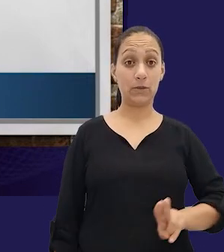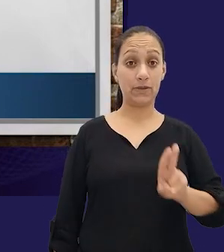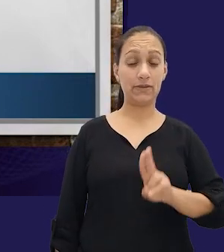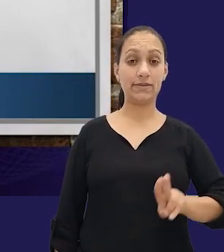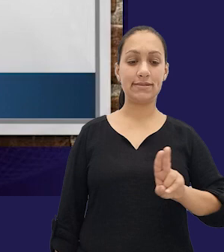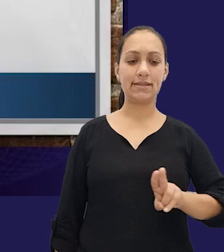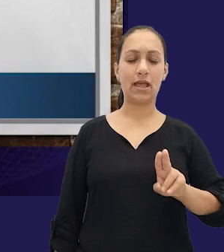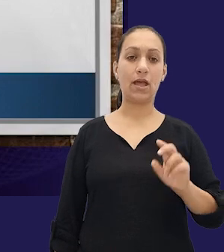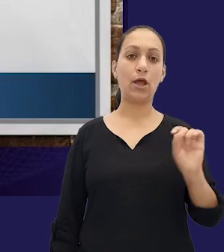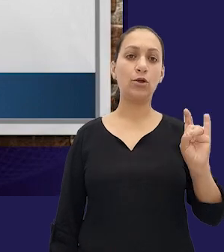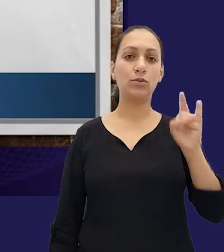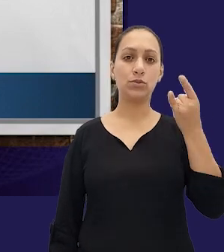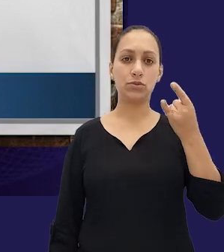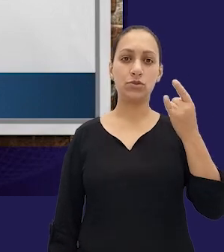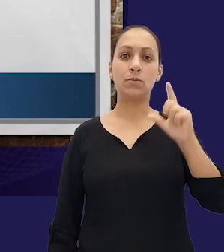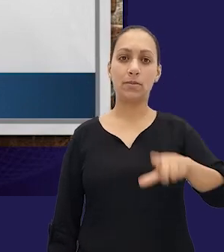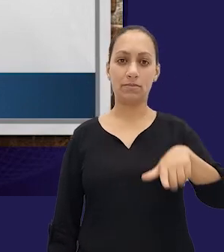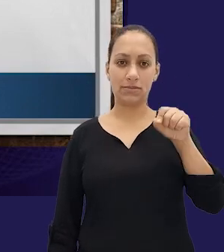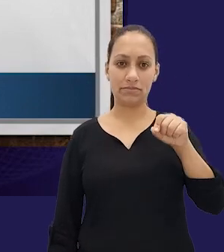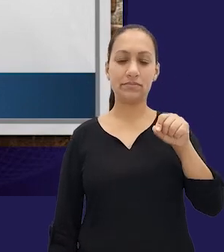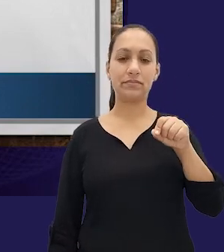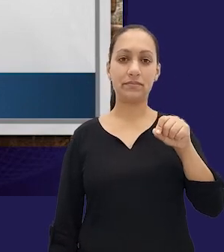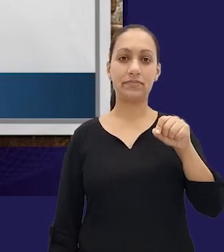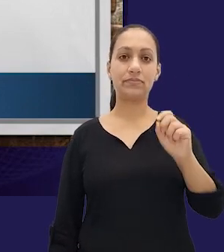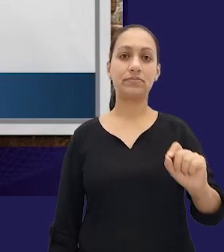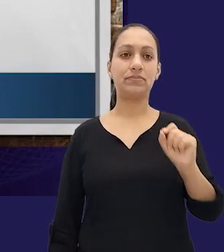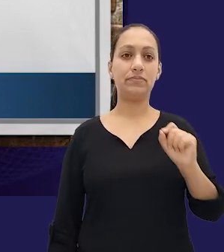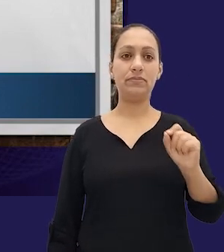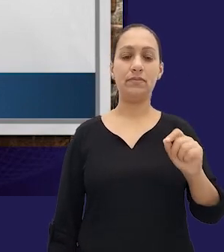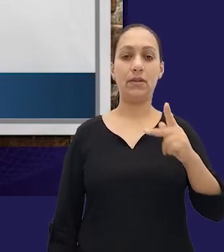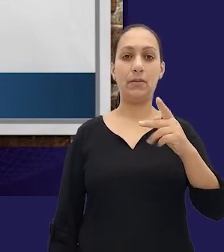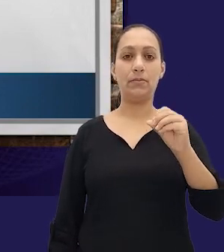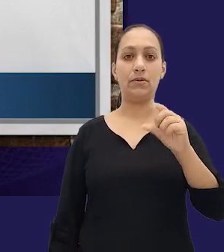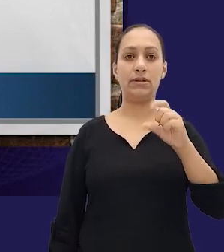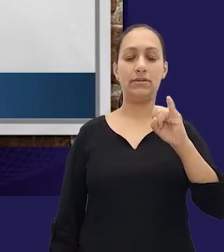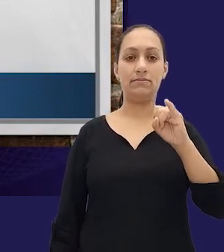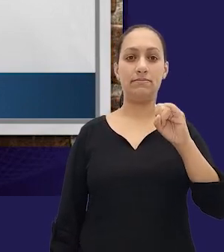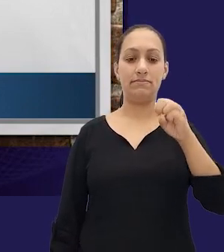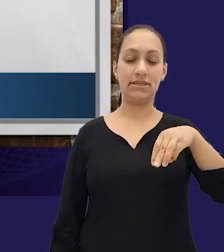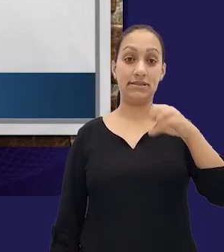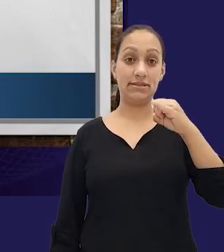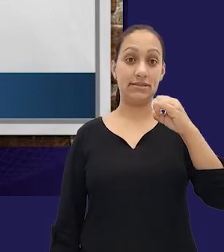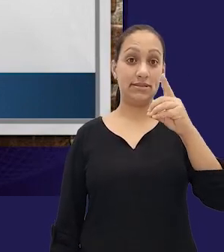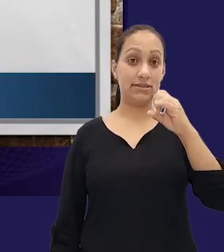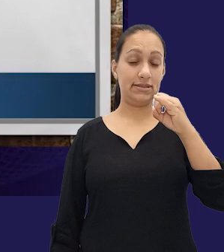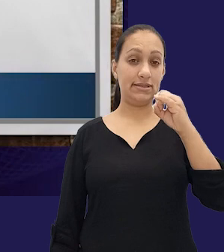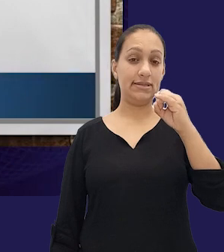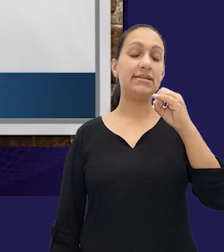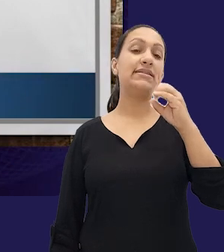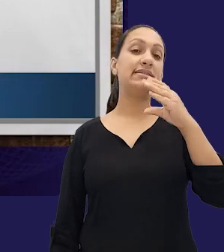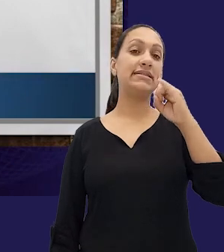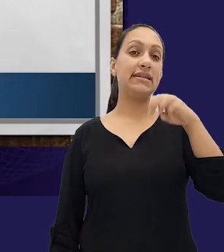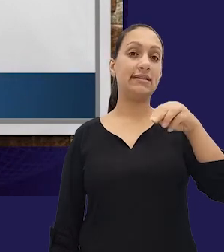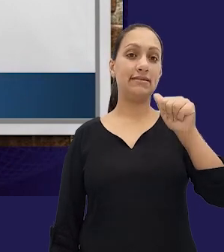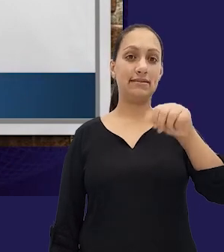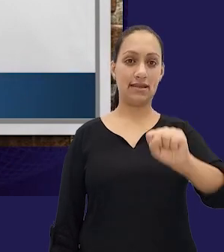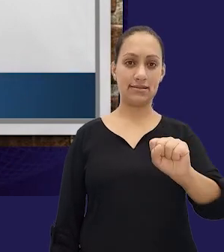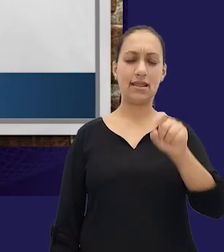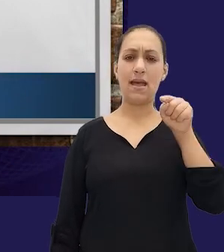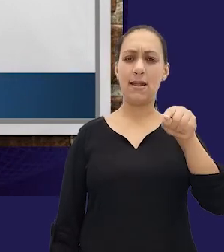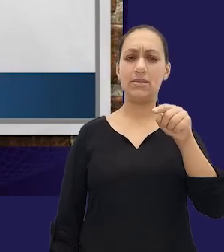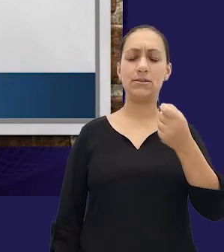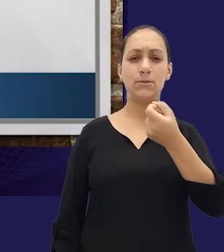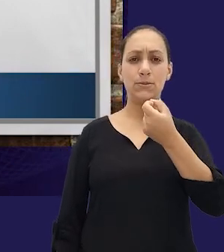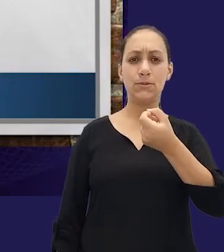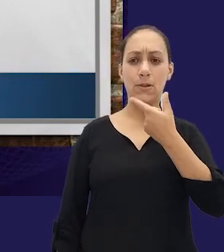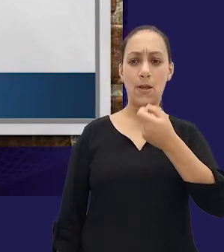a última alternativa, né, que são as polimixinas. As polimixinas, elas são drogas antimicrobianas que